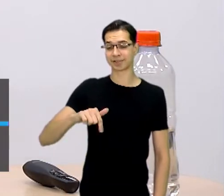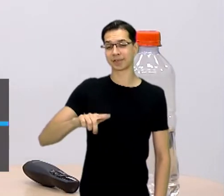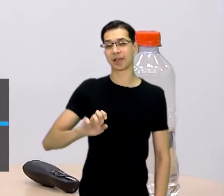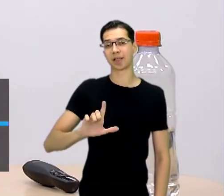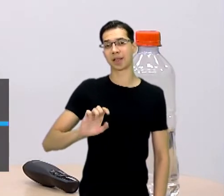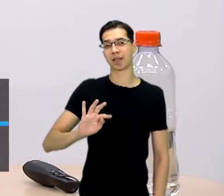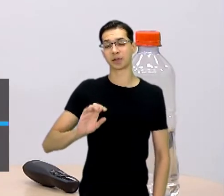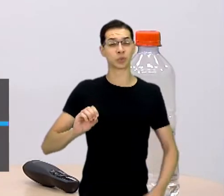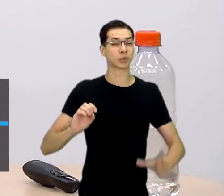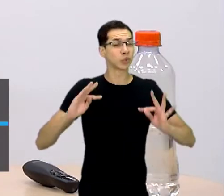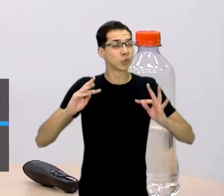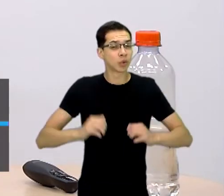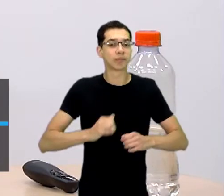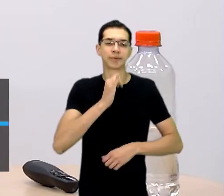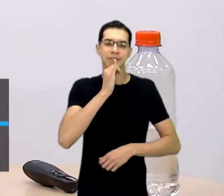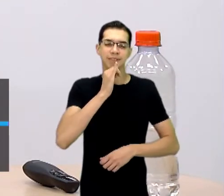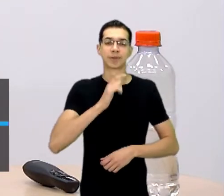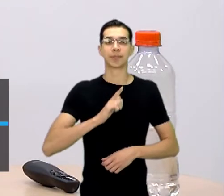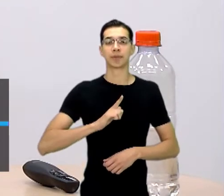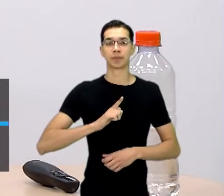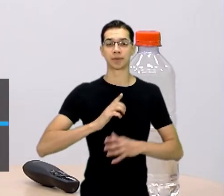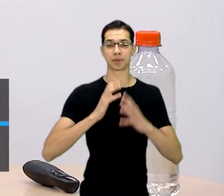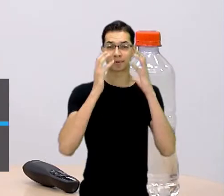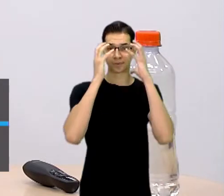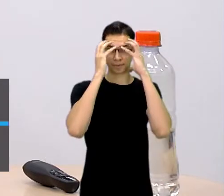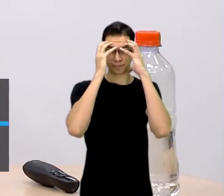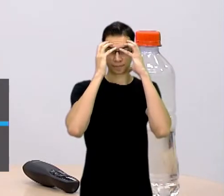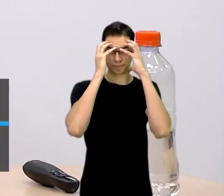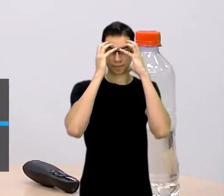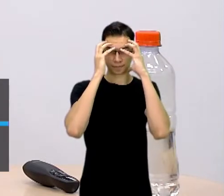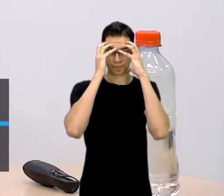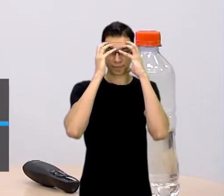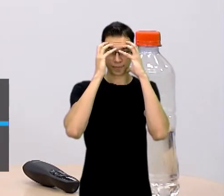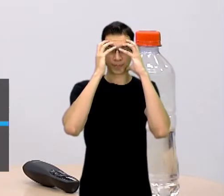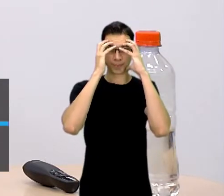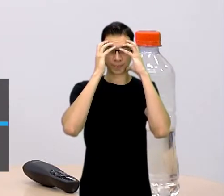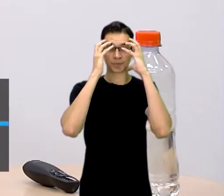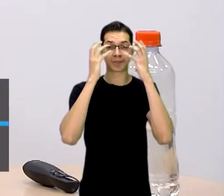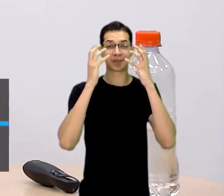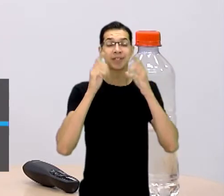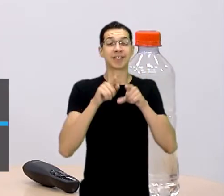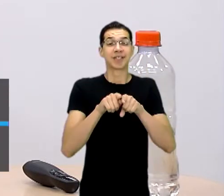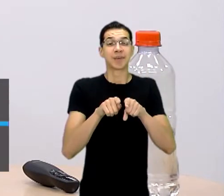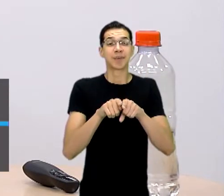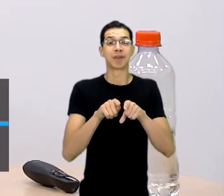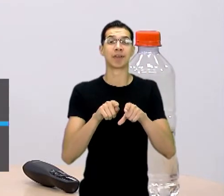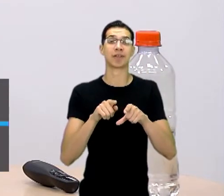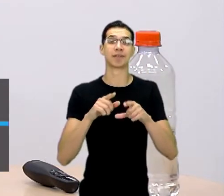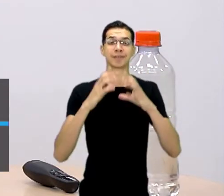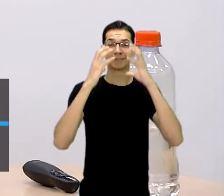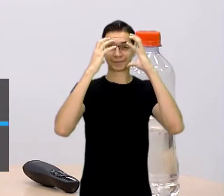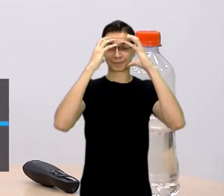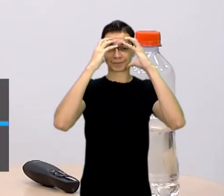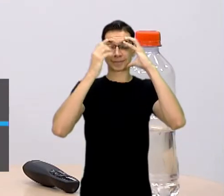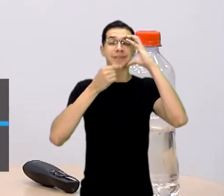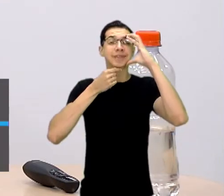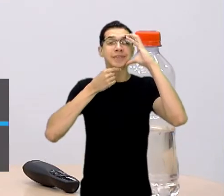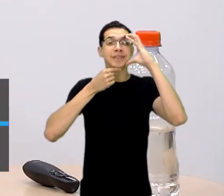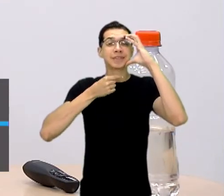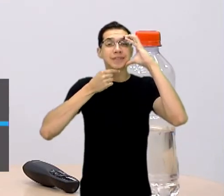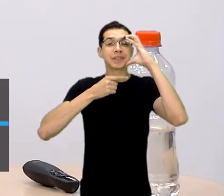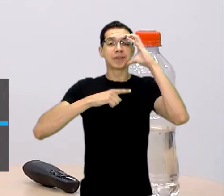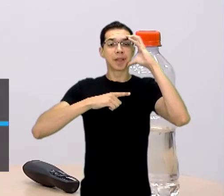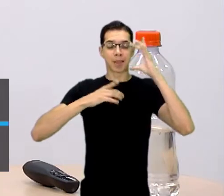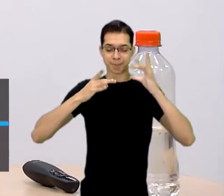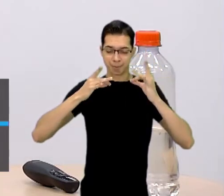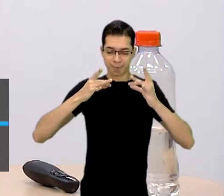está lá na ponta da nossa cabeça até o ossinho que vem ali para a ponta do nosso pé, faz parte do